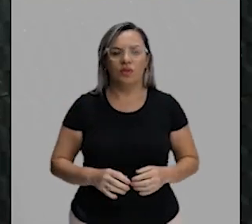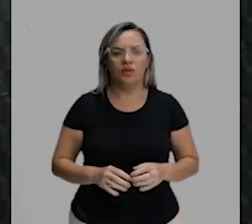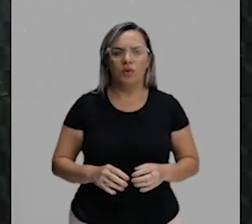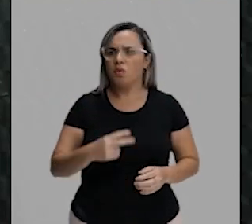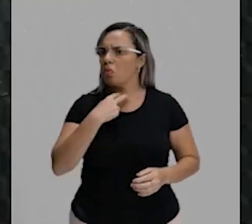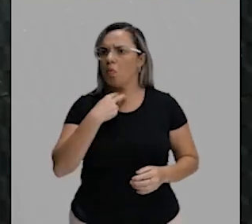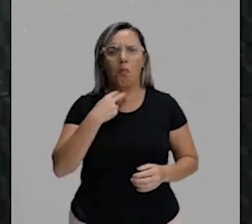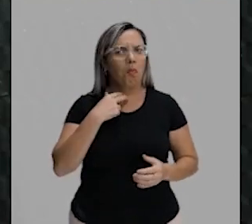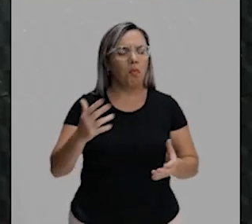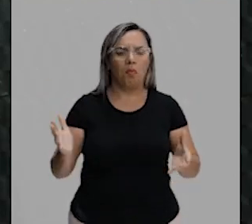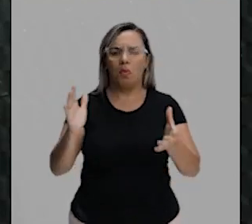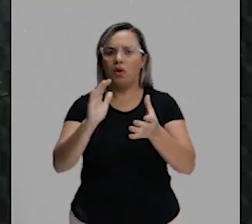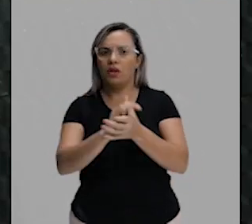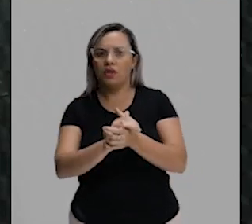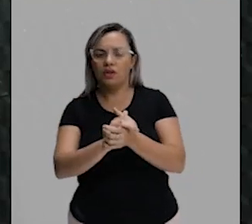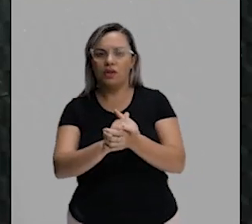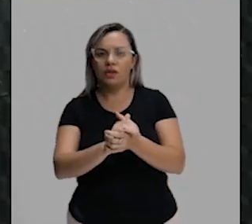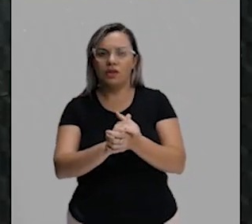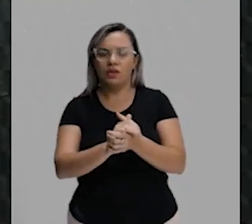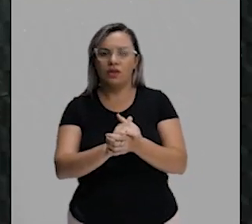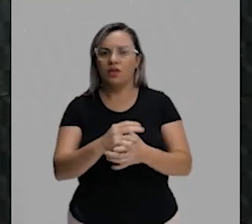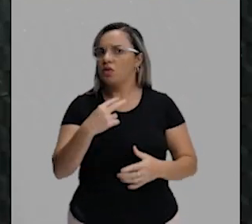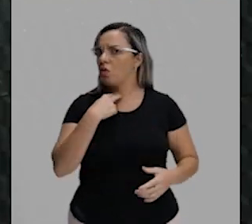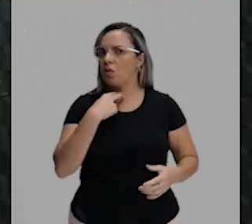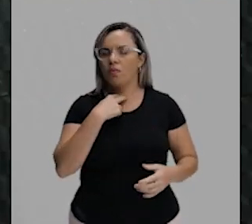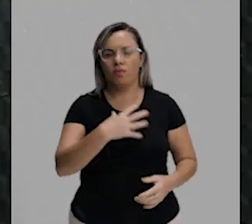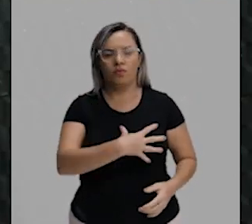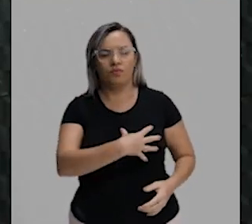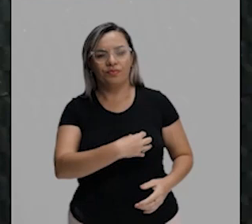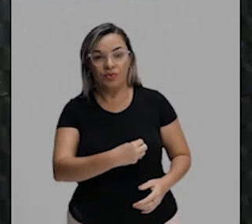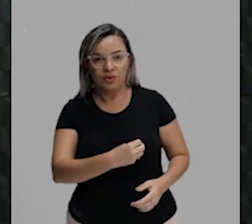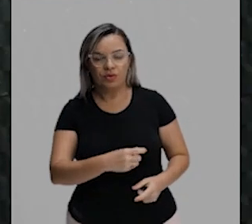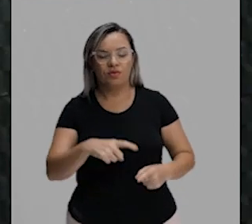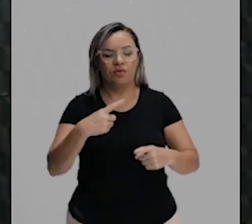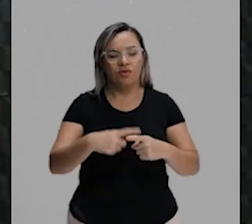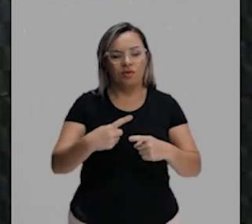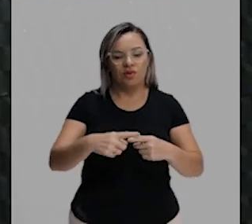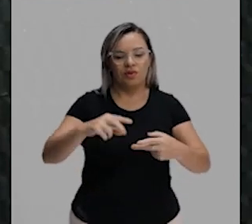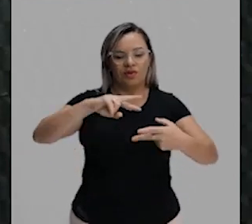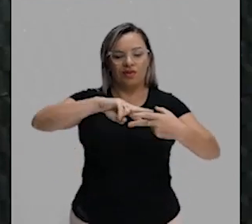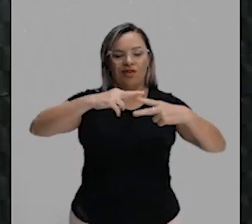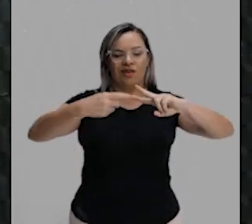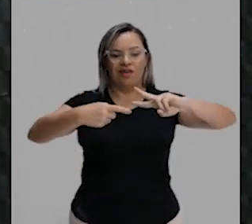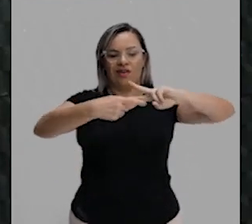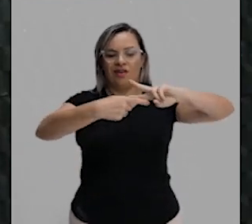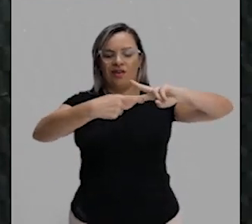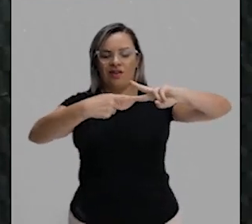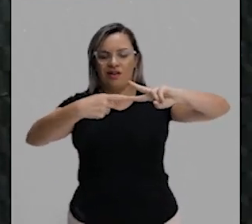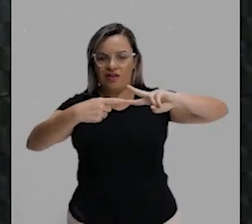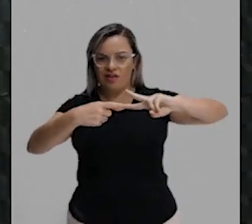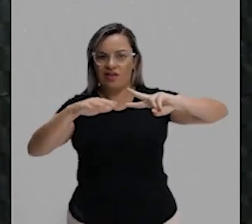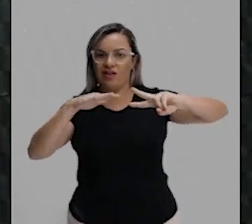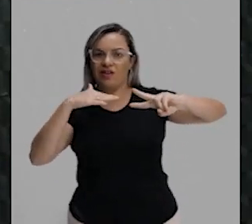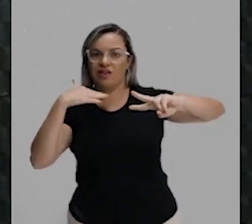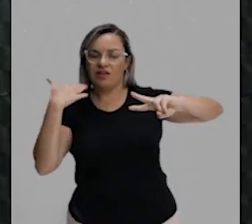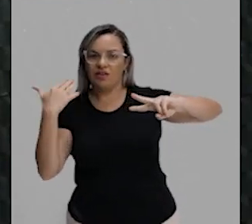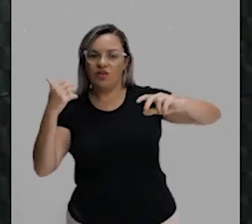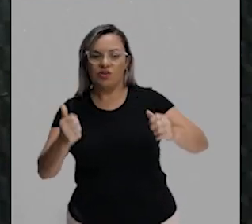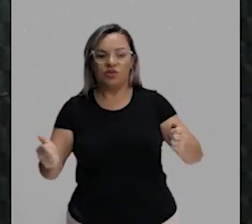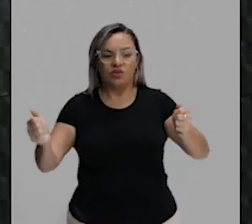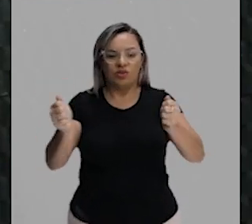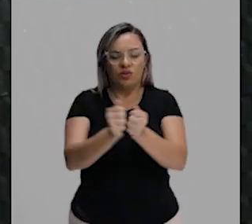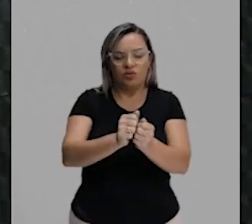da possibilidade de se juntar alelos letais, que aí esses alelos letais podem